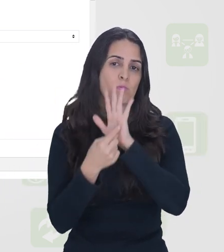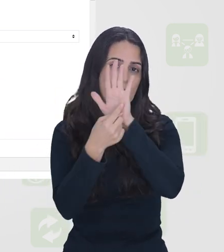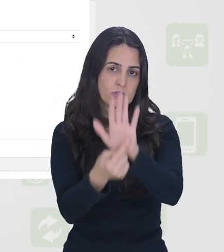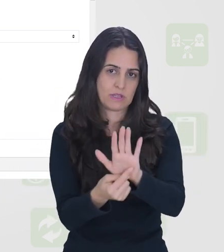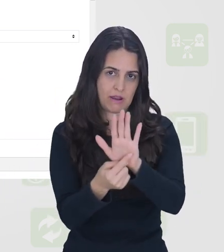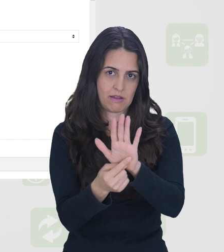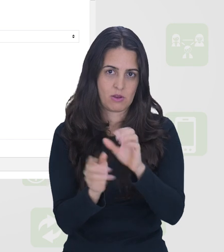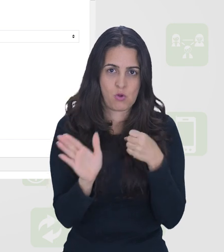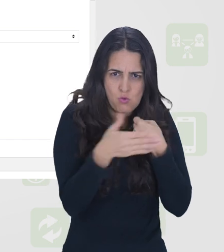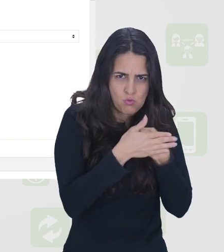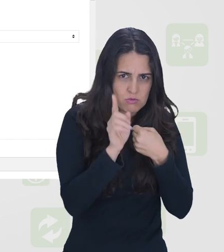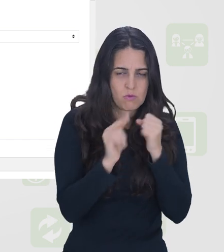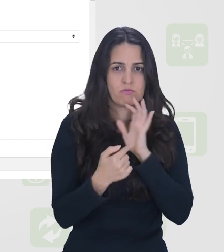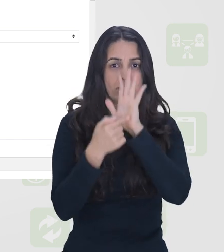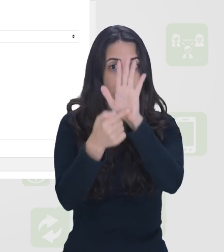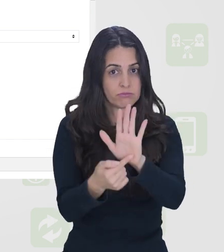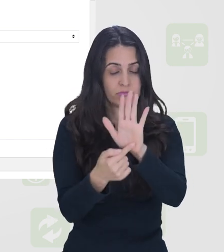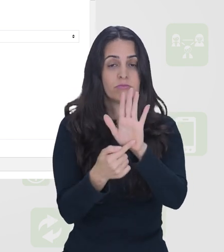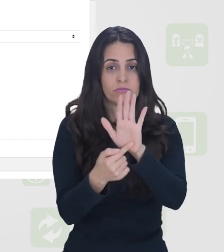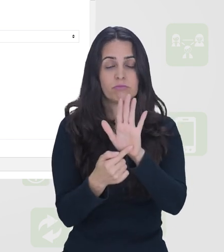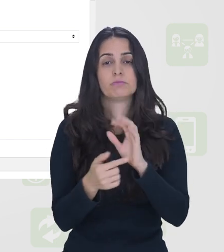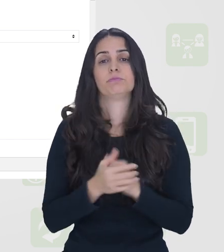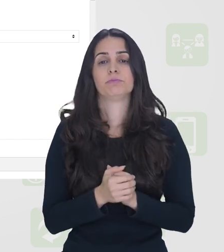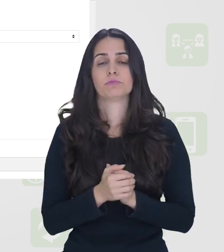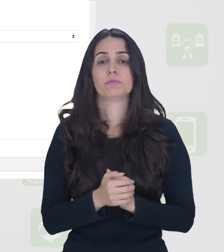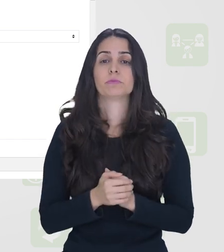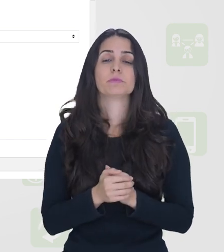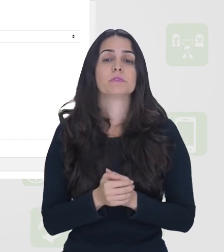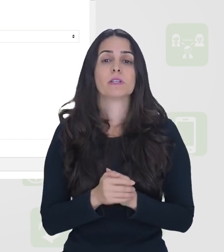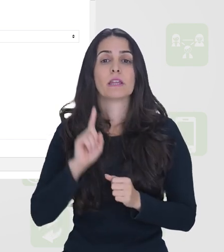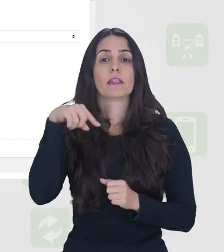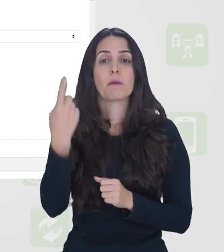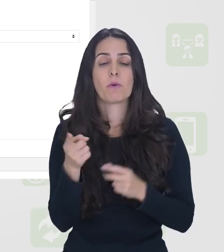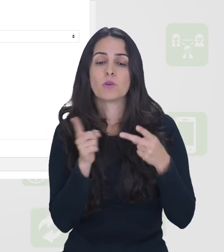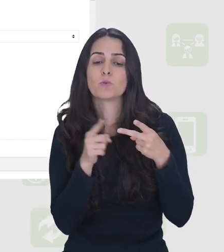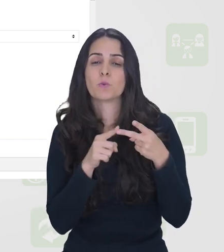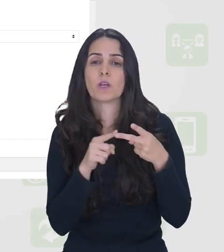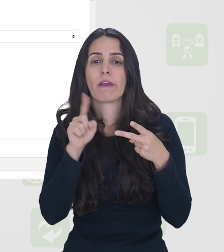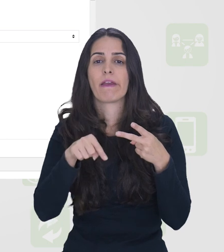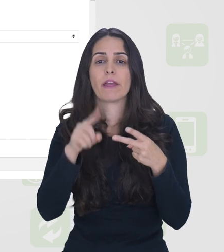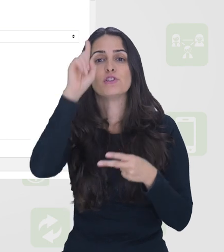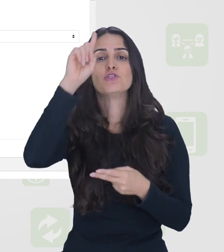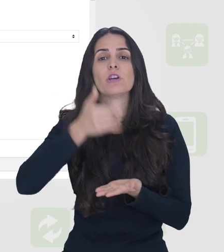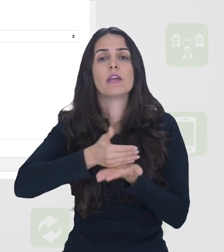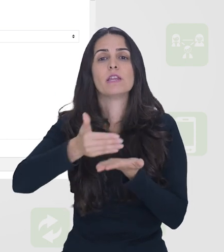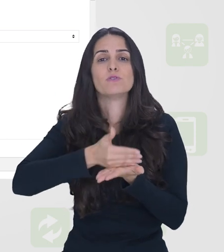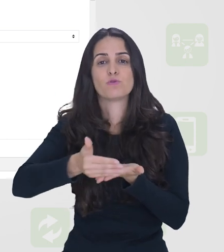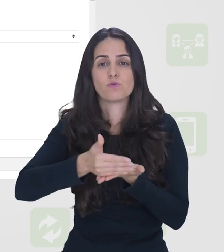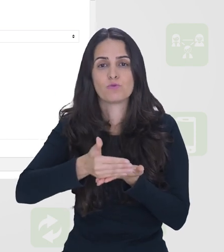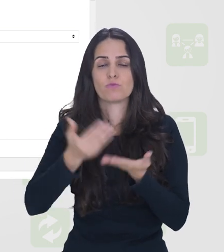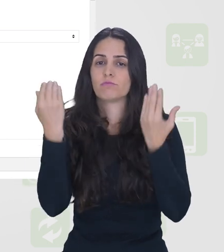ocultar para mostrar certo segunda parte que você vai olhar é a data de início do curso tá então vamos botar aqui a data de